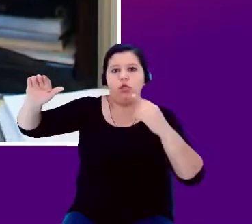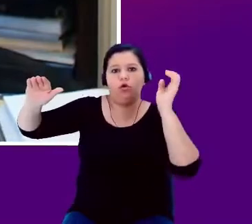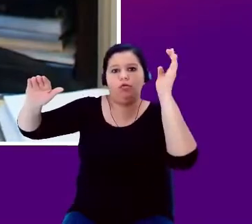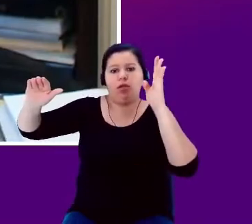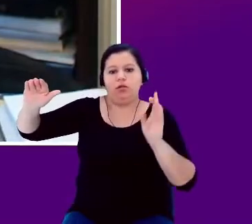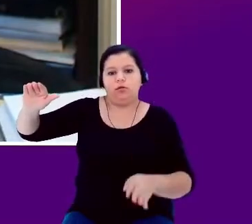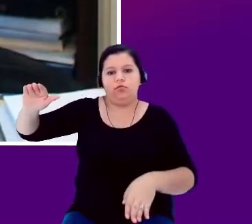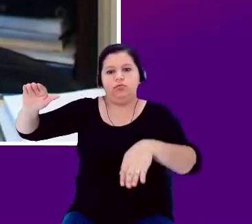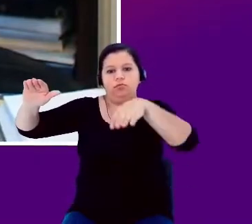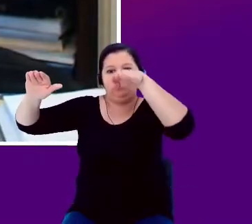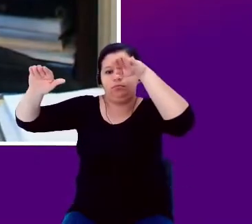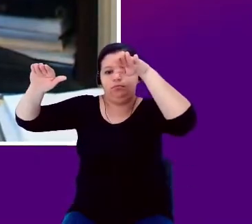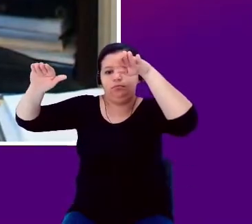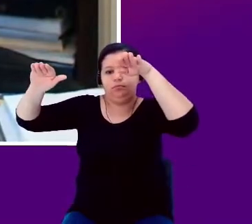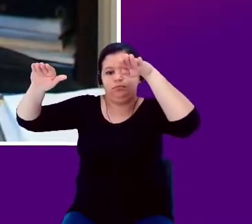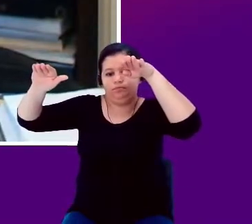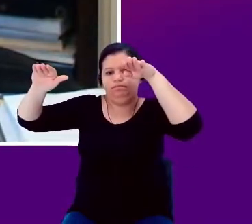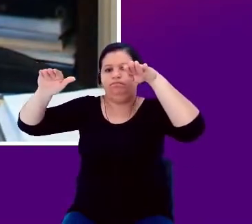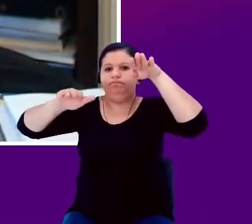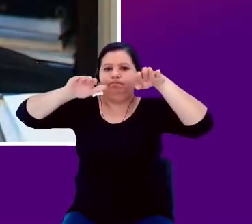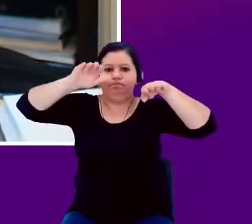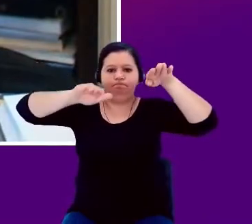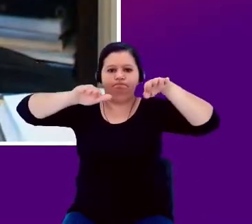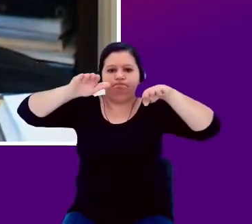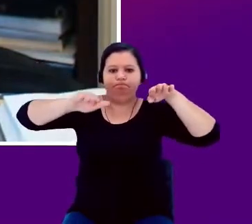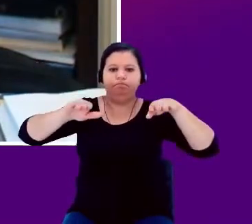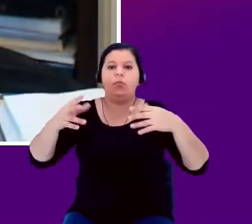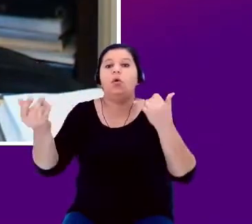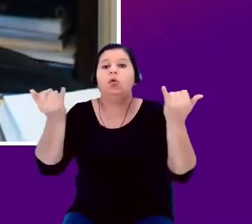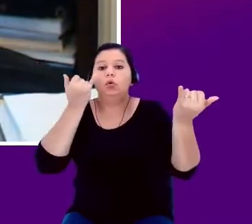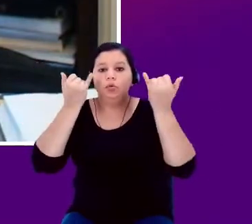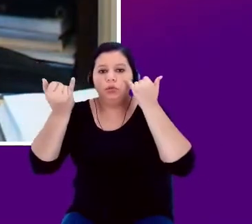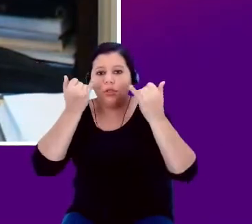se disse que os dados são o novo petróleo e,